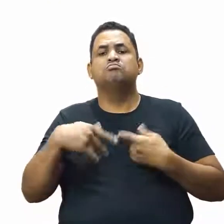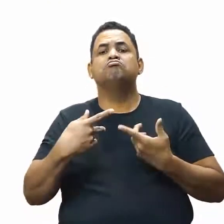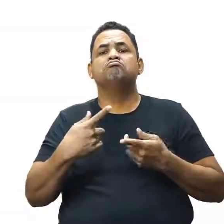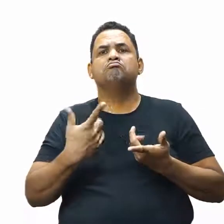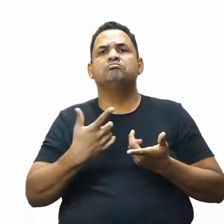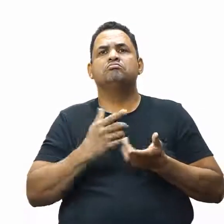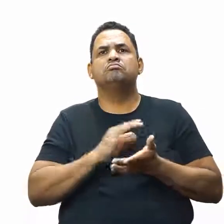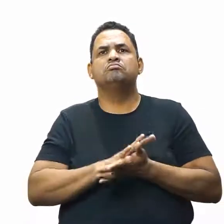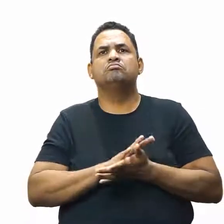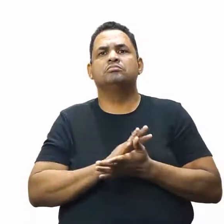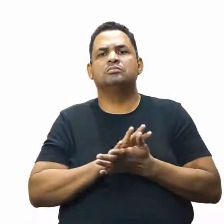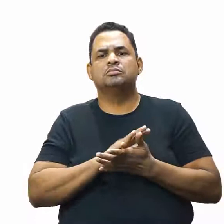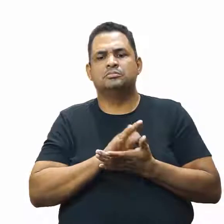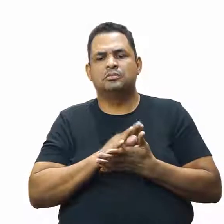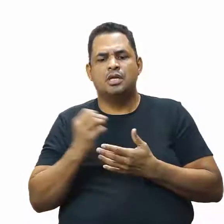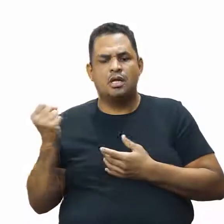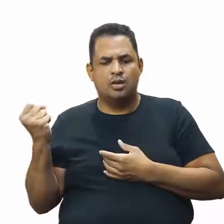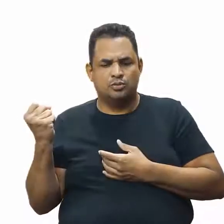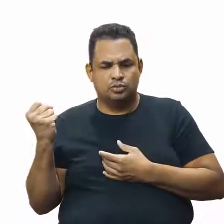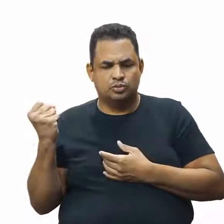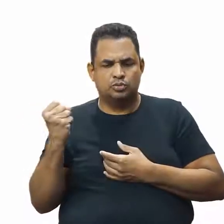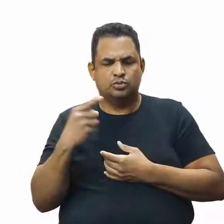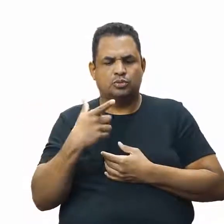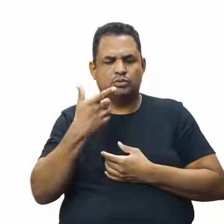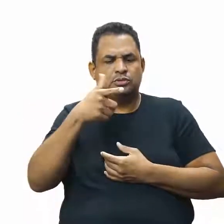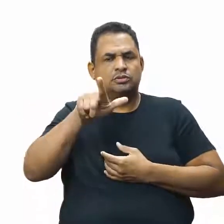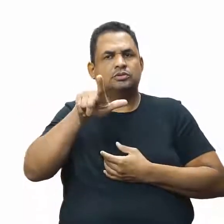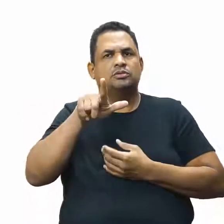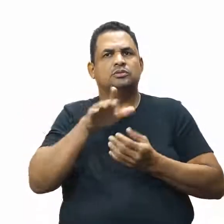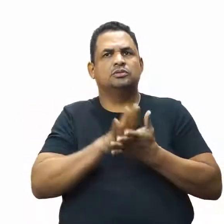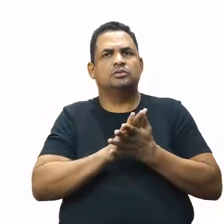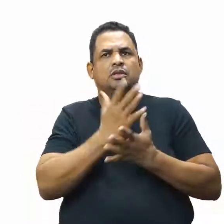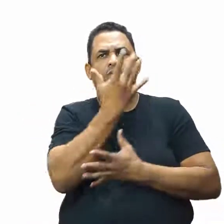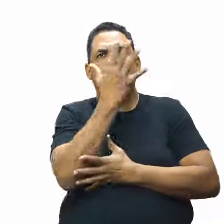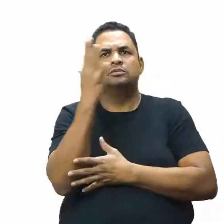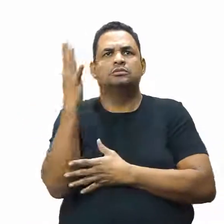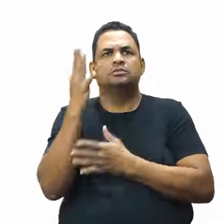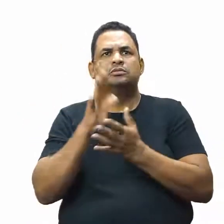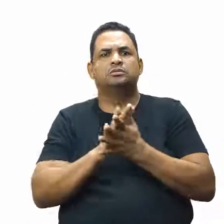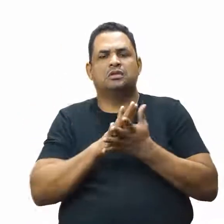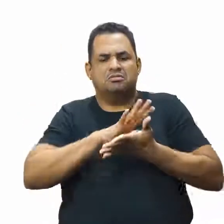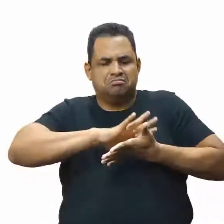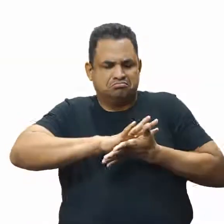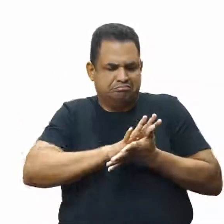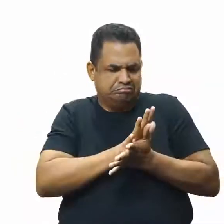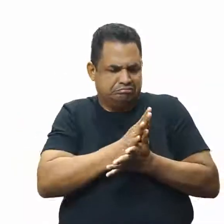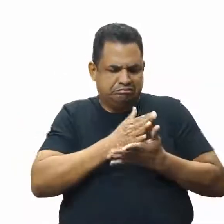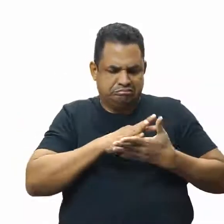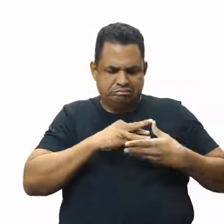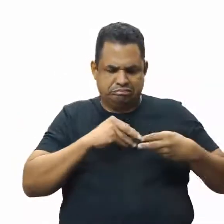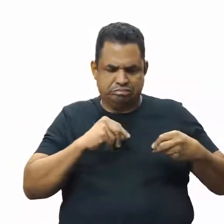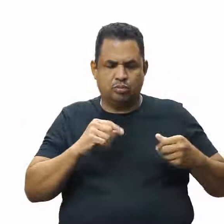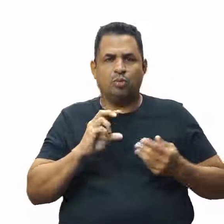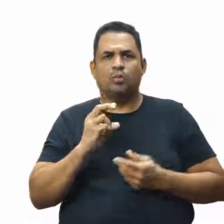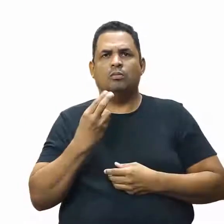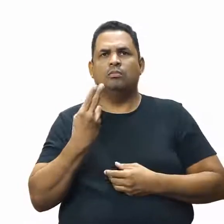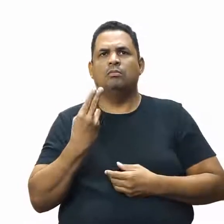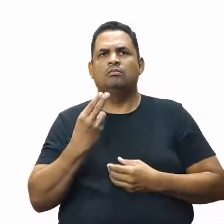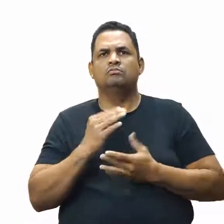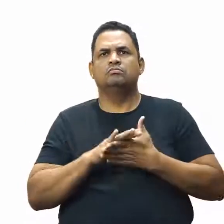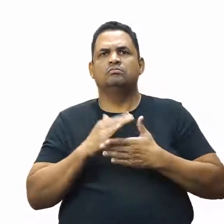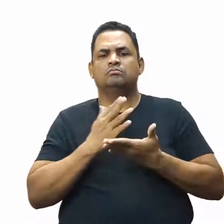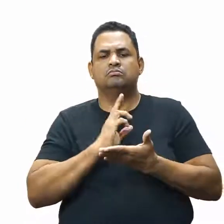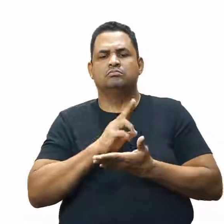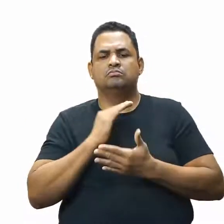professor? Restaurar áreas florestais que estejam degradadas ou